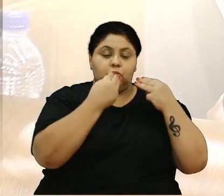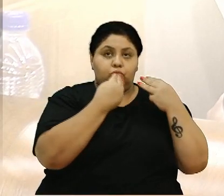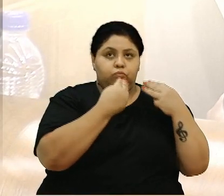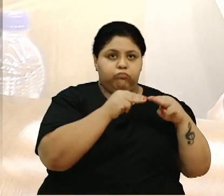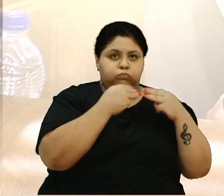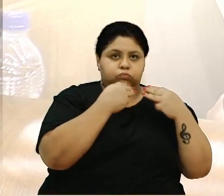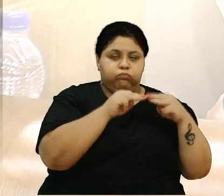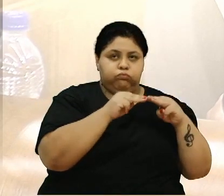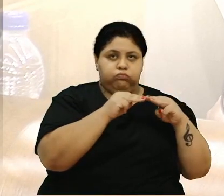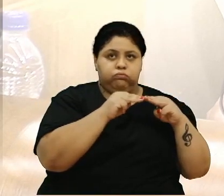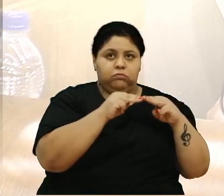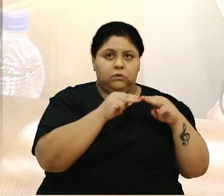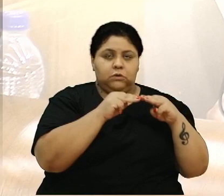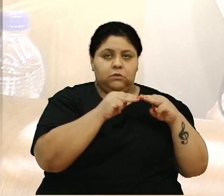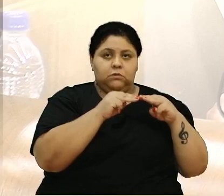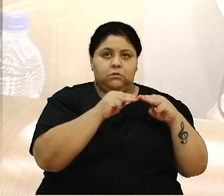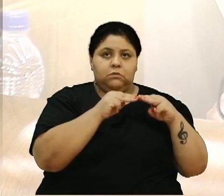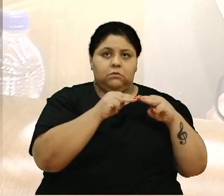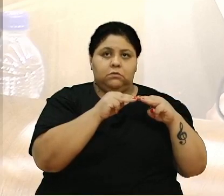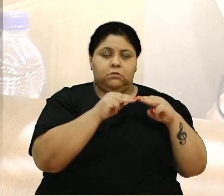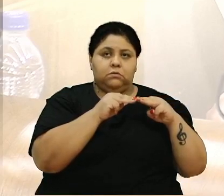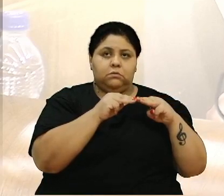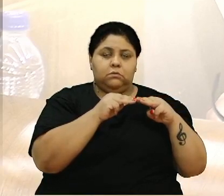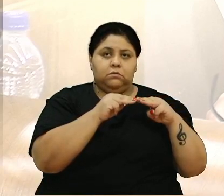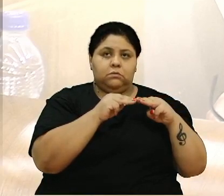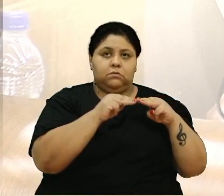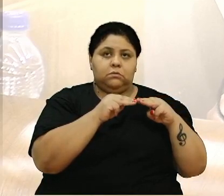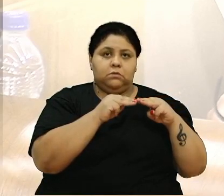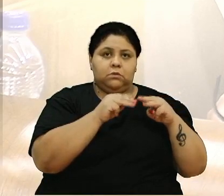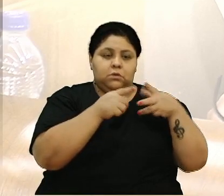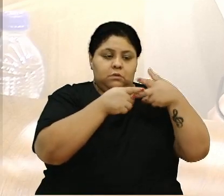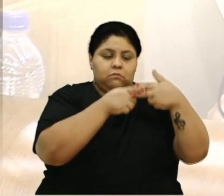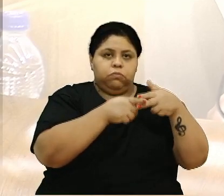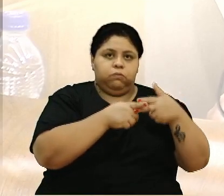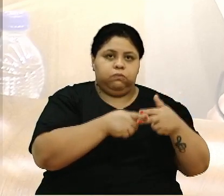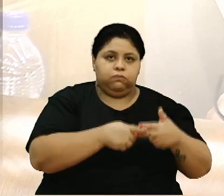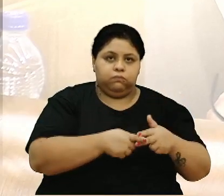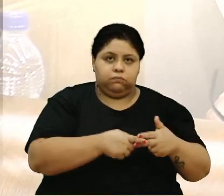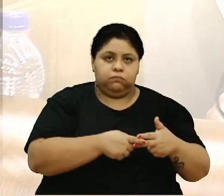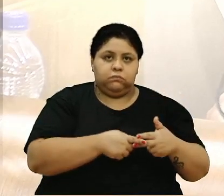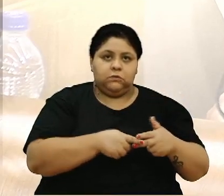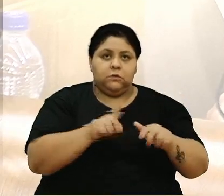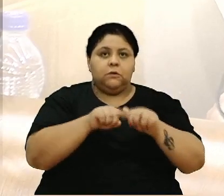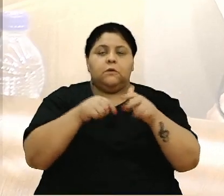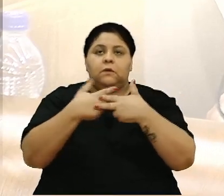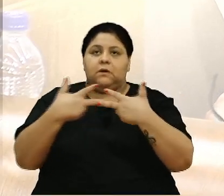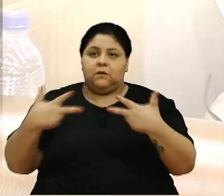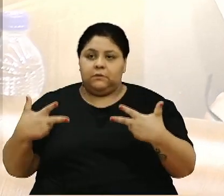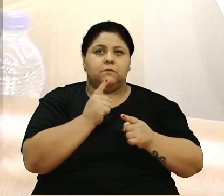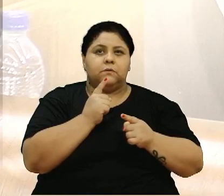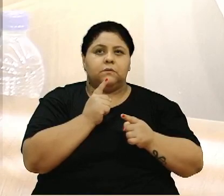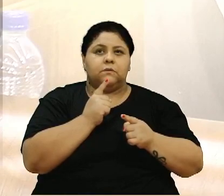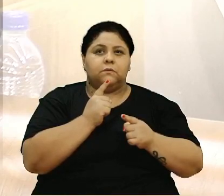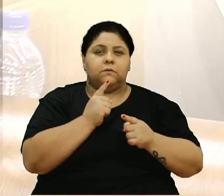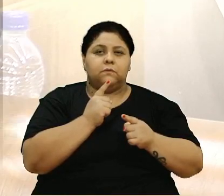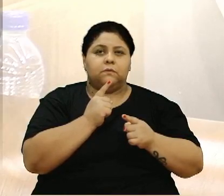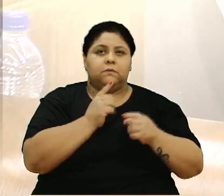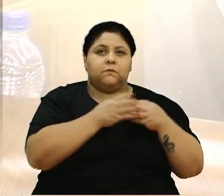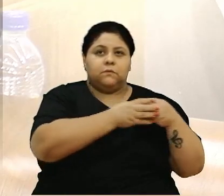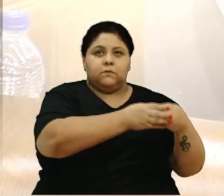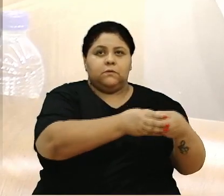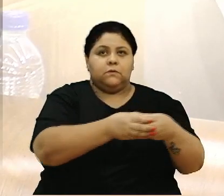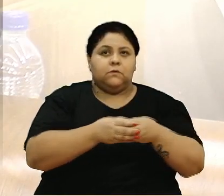ó. Tu imagina se ficar 3, 4 dias, 5, 6 dias aí. Vai ser um desastre. E vai chover a partir de